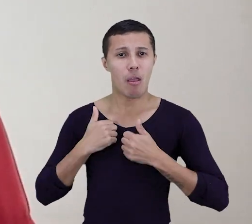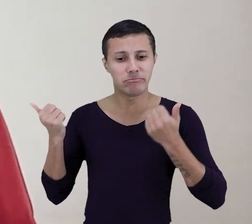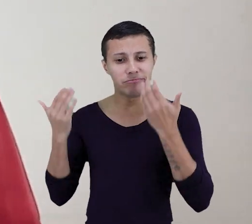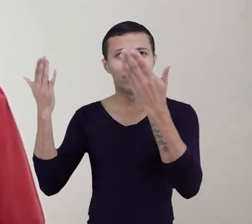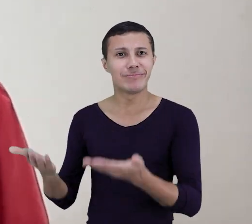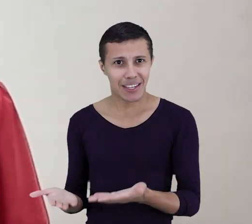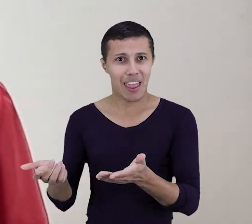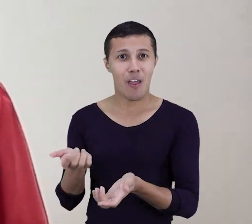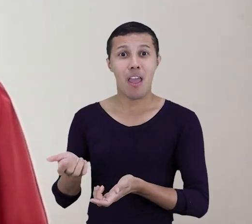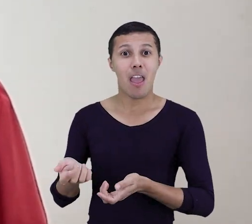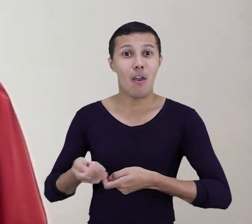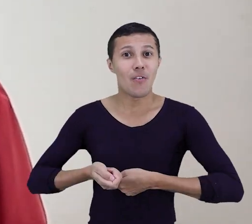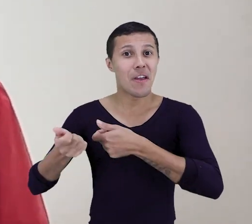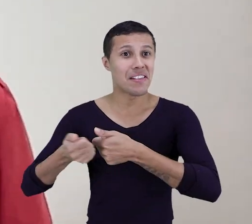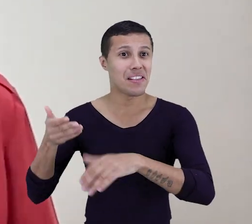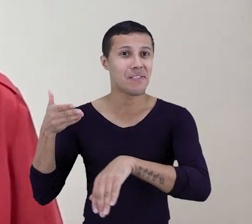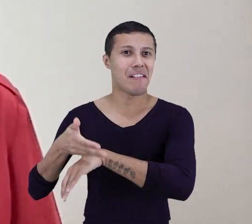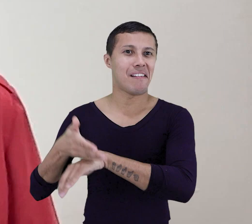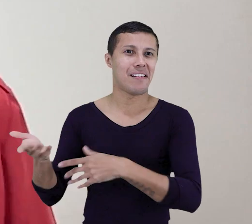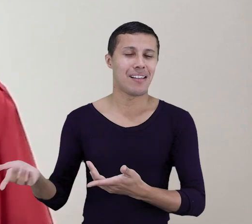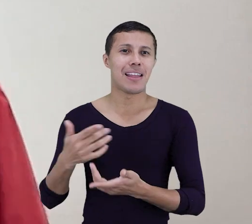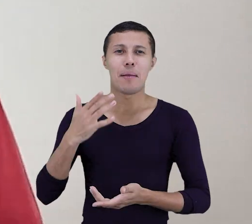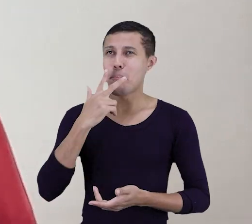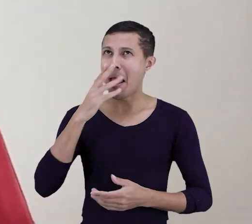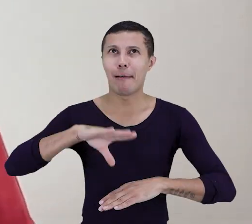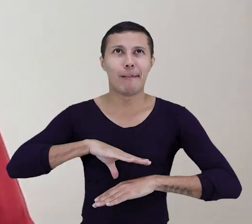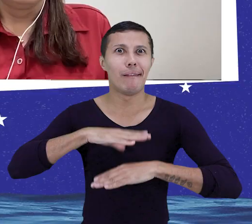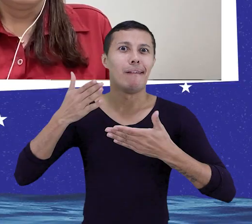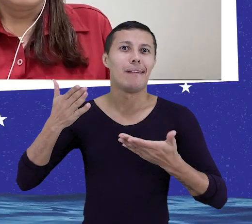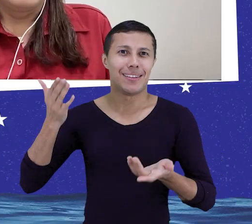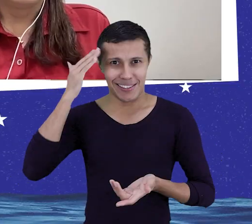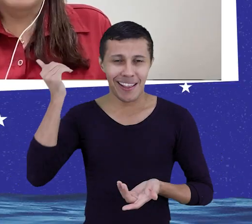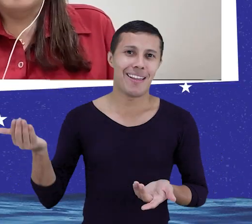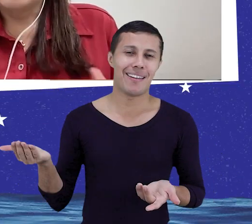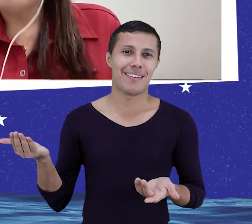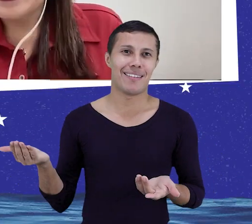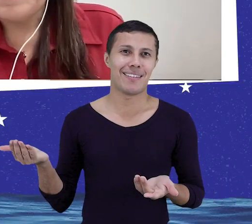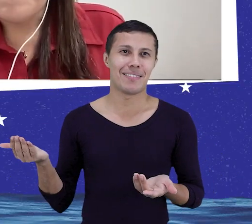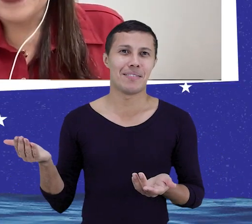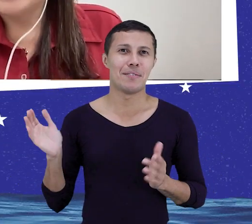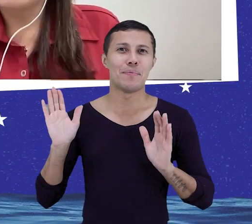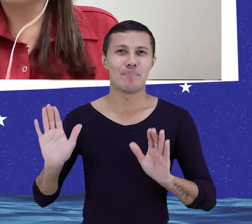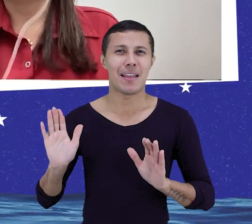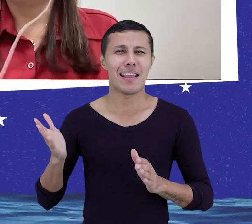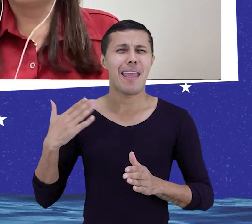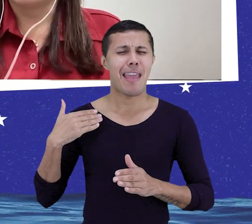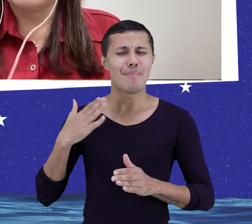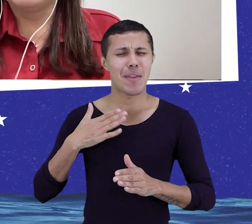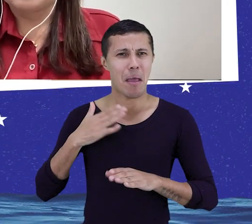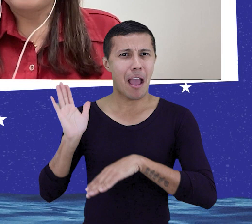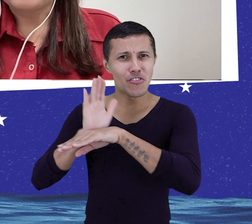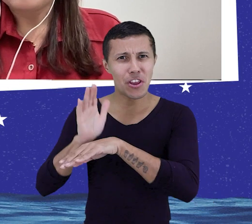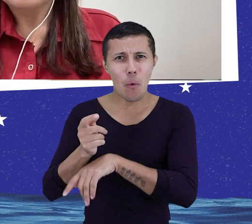eu facilito esse acesso. Eu sei que é muito ousado isso, mas sabe que negócio? Eu estou fazendo a minha parte, nem que eu seja uma gota